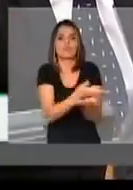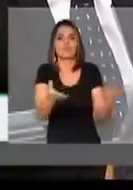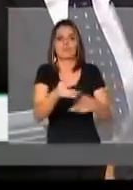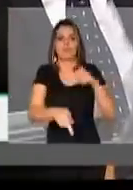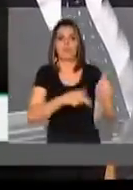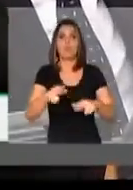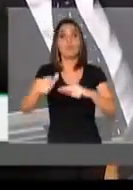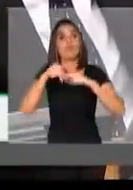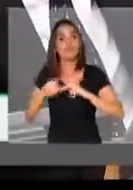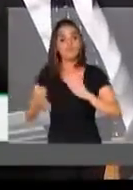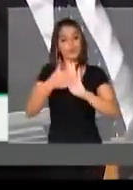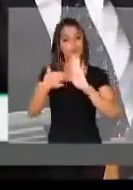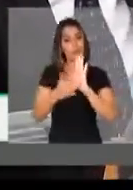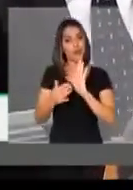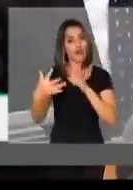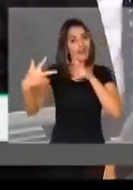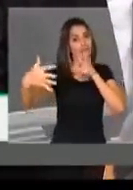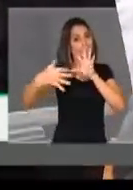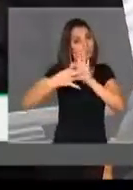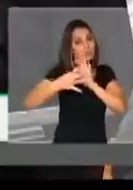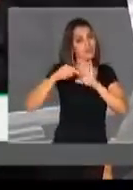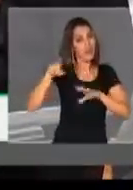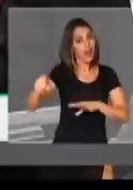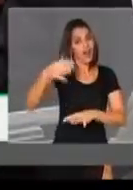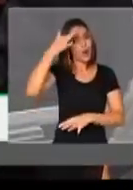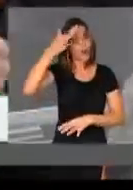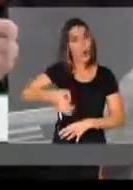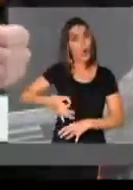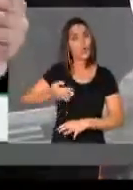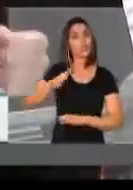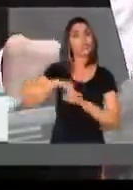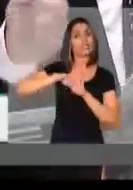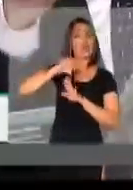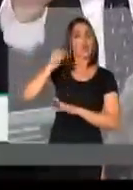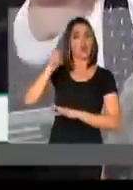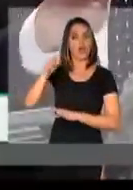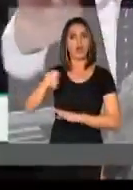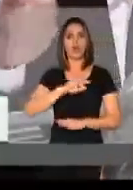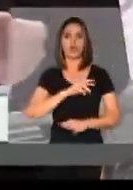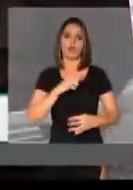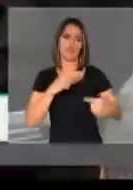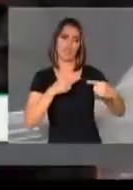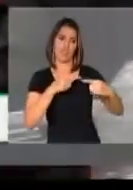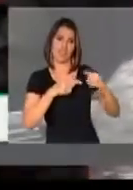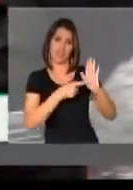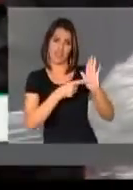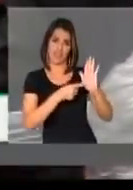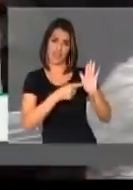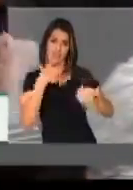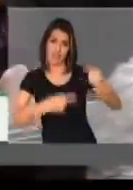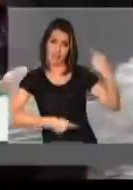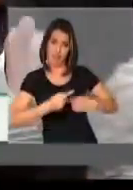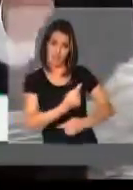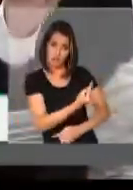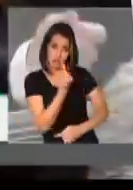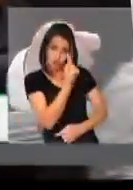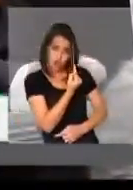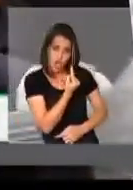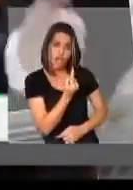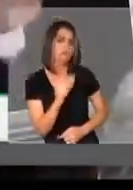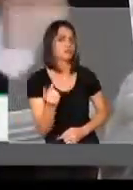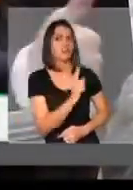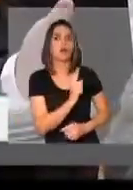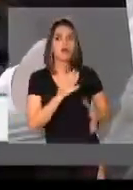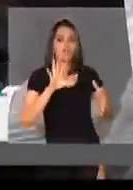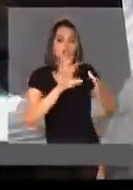presidente, nós precisamos entender que o debate da Previdência não pode ser um debate isolado. O debate da Previdência ele é